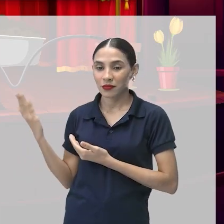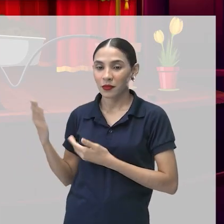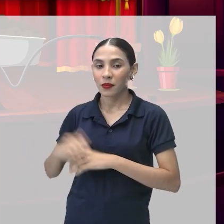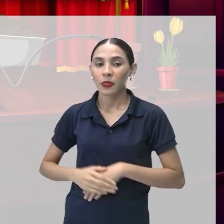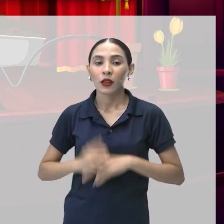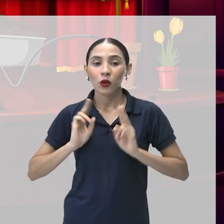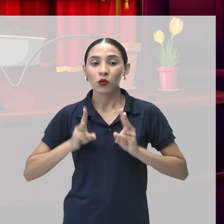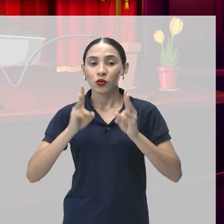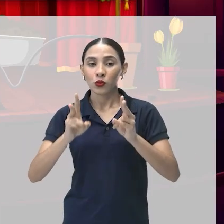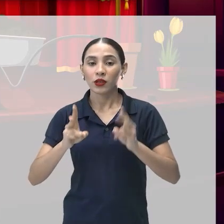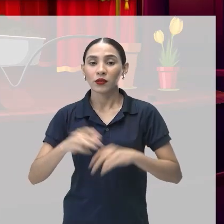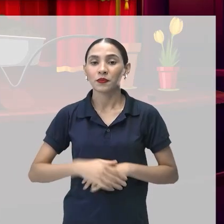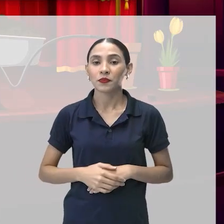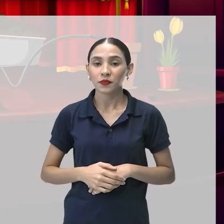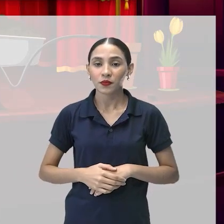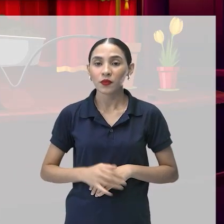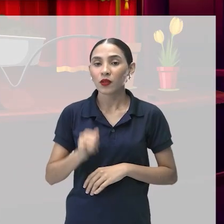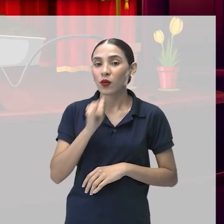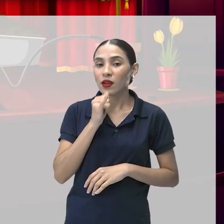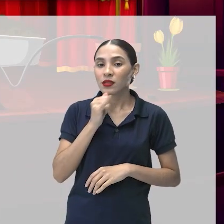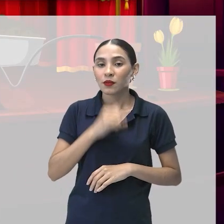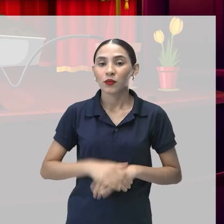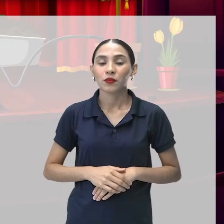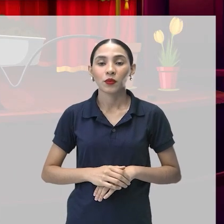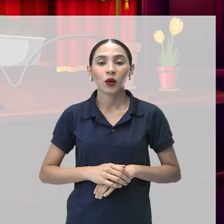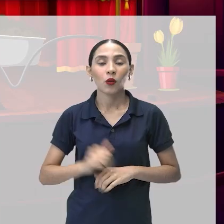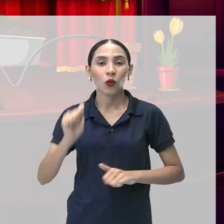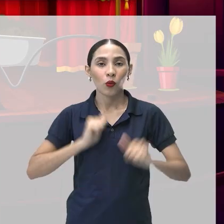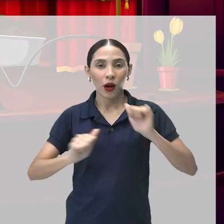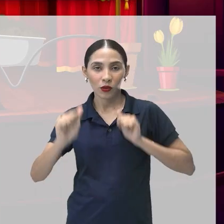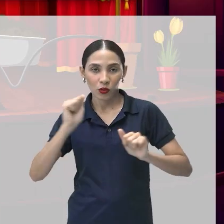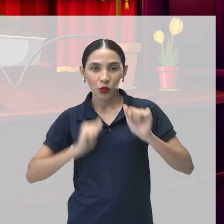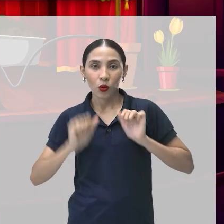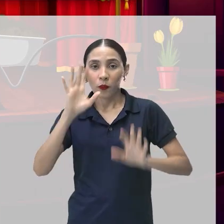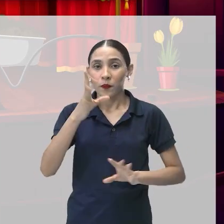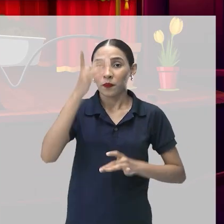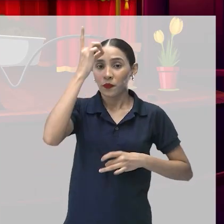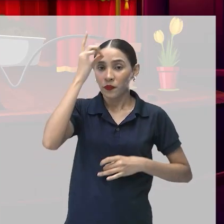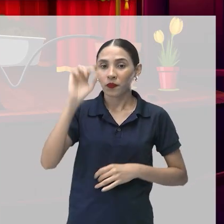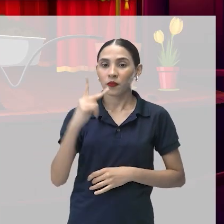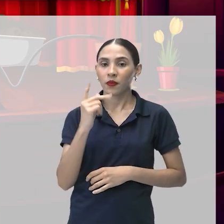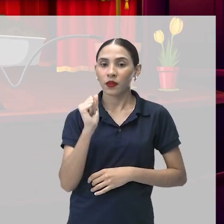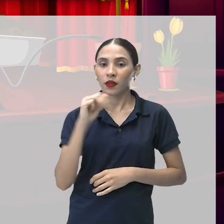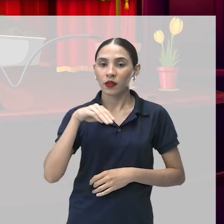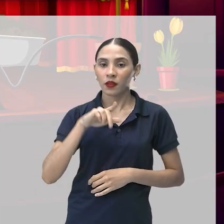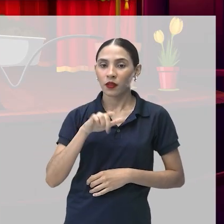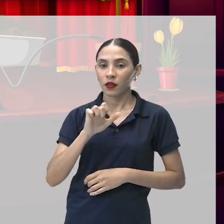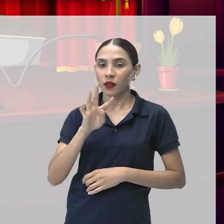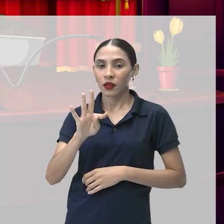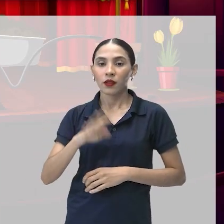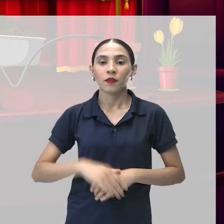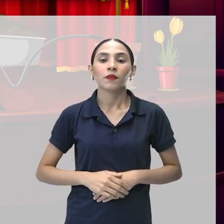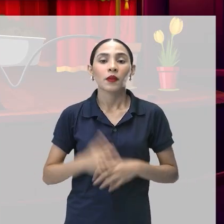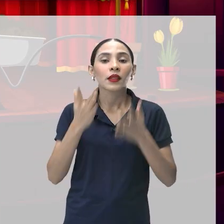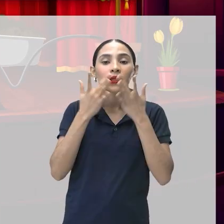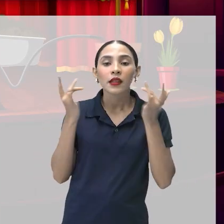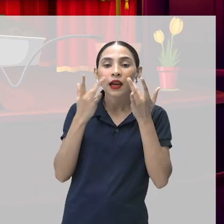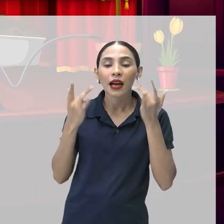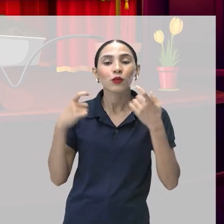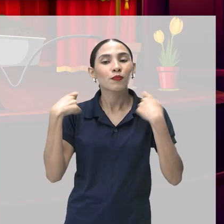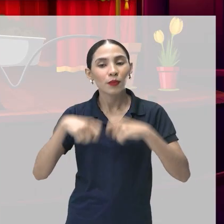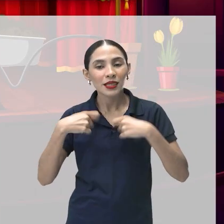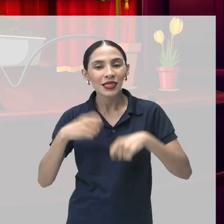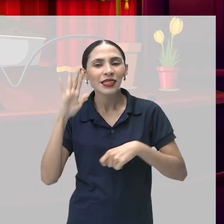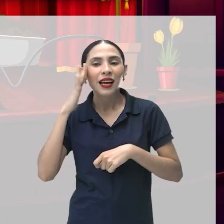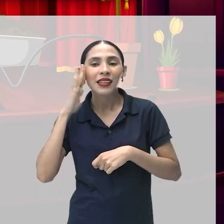Continuando, eu trouxe um exemplo, né? O exemplo de um ator que interpreta Hamlet em uma peça de Shakespeare precisa